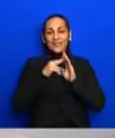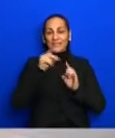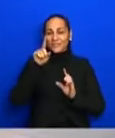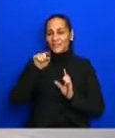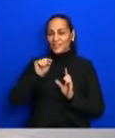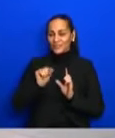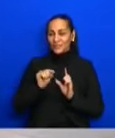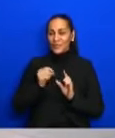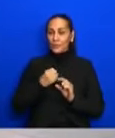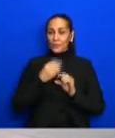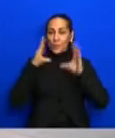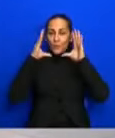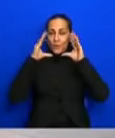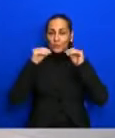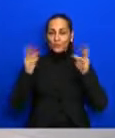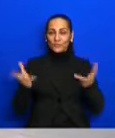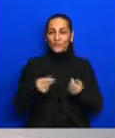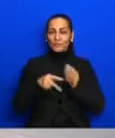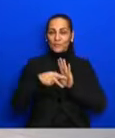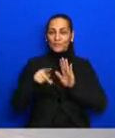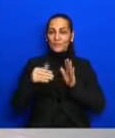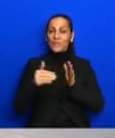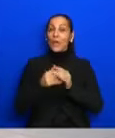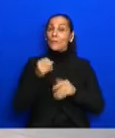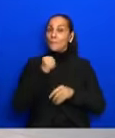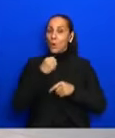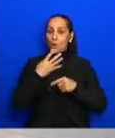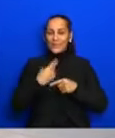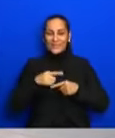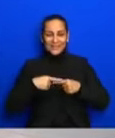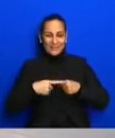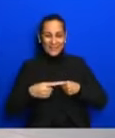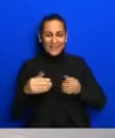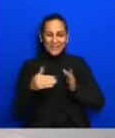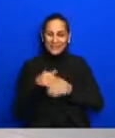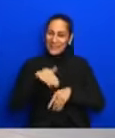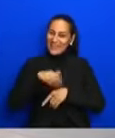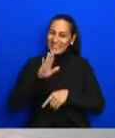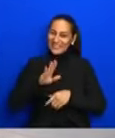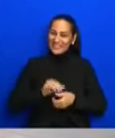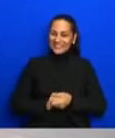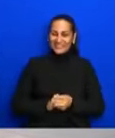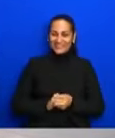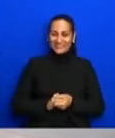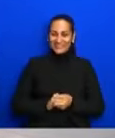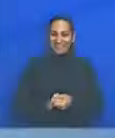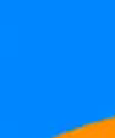da Caixa e da Rede TV. Uma ótima noite para você, uma ótima semana e até mais!